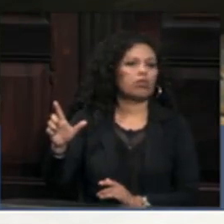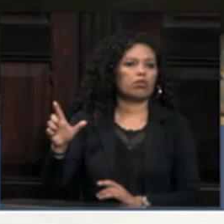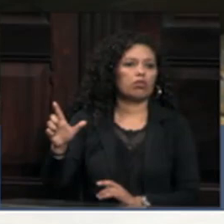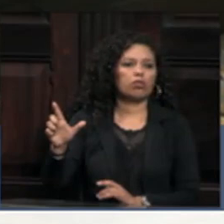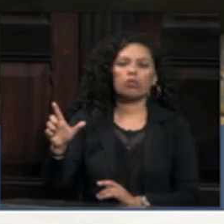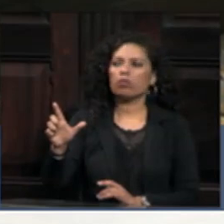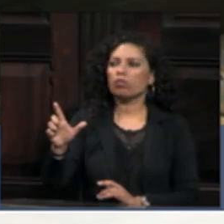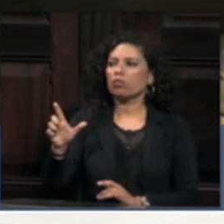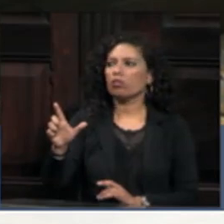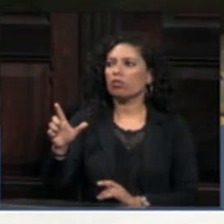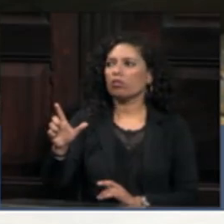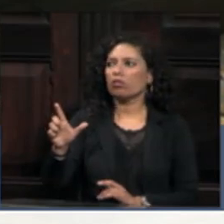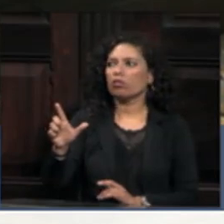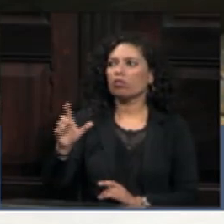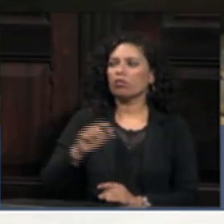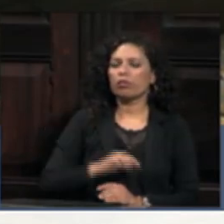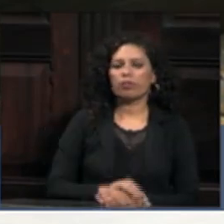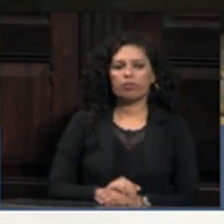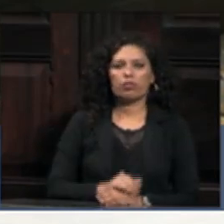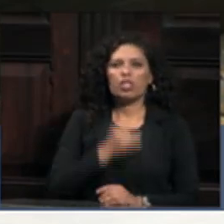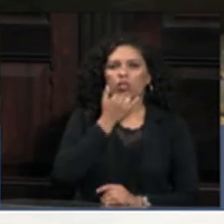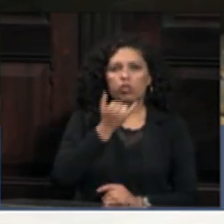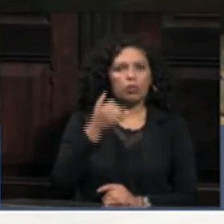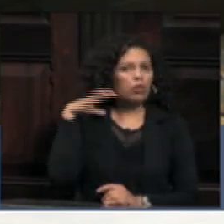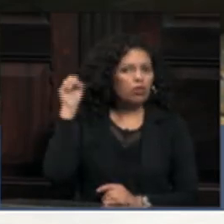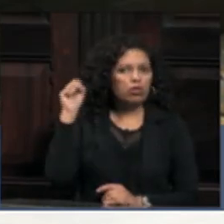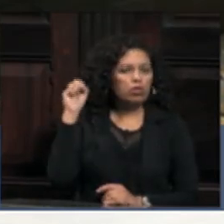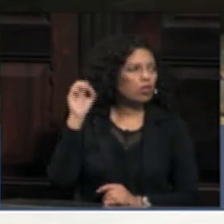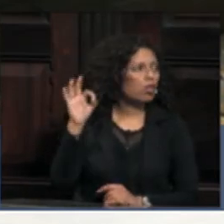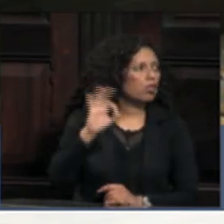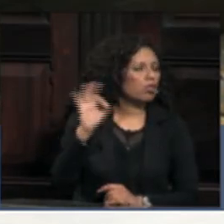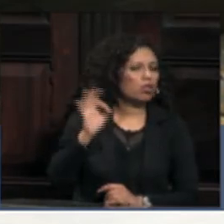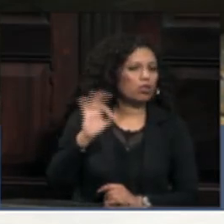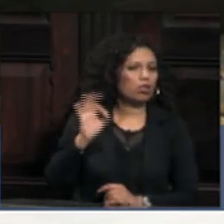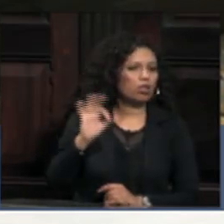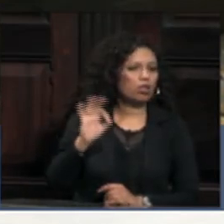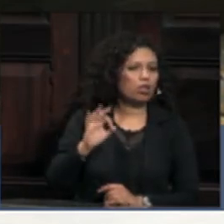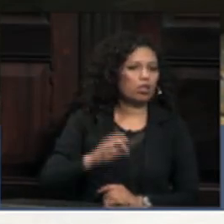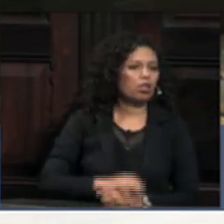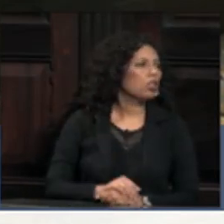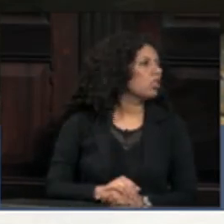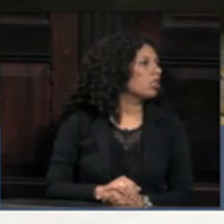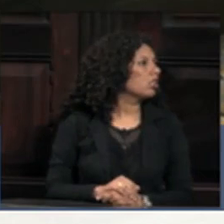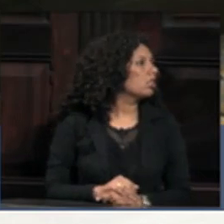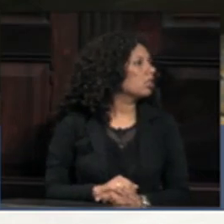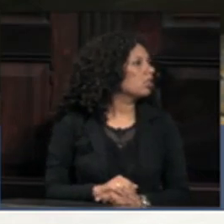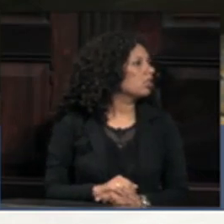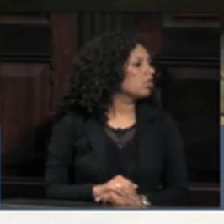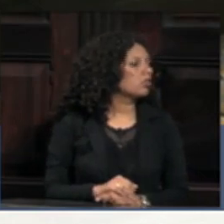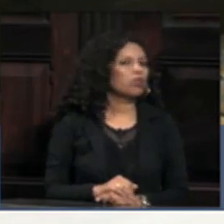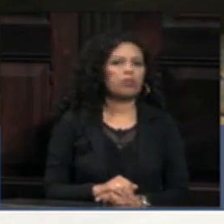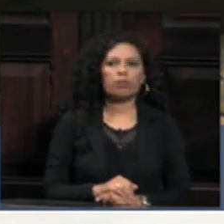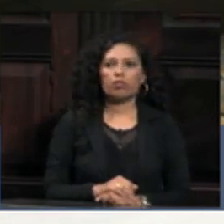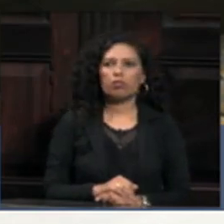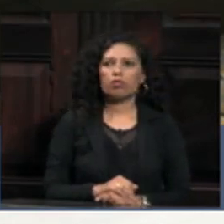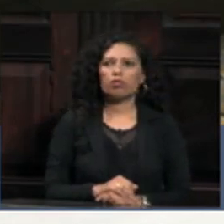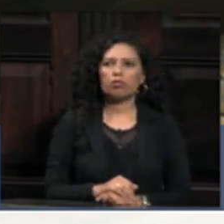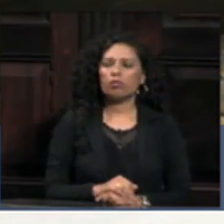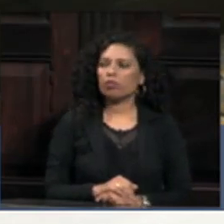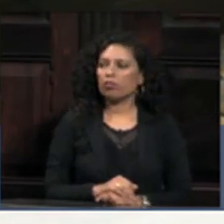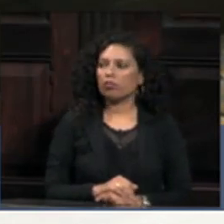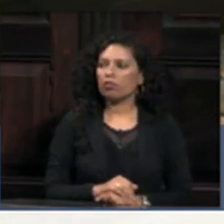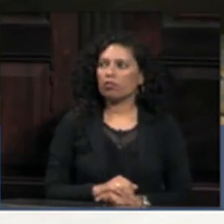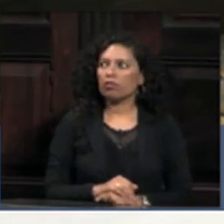eu recebi um dos ofícios que mandei pedindo informações à Secretaria de Fazenda. Eu recebi